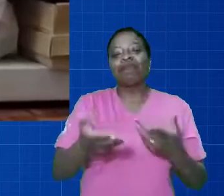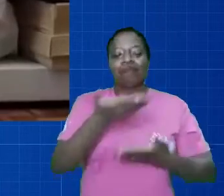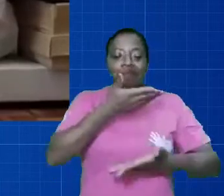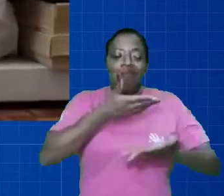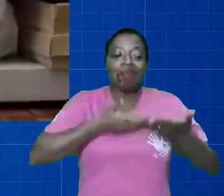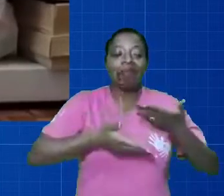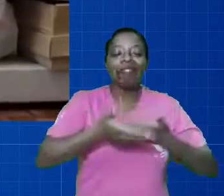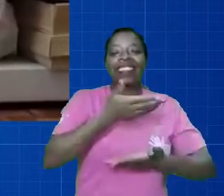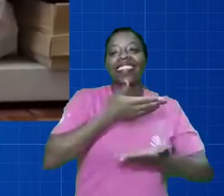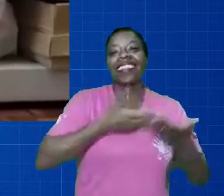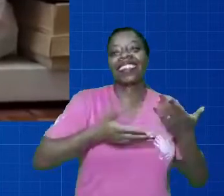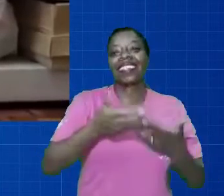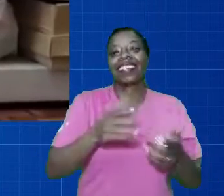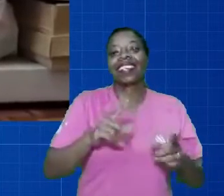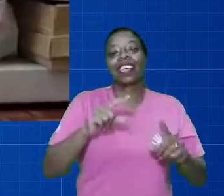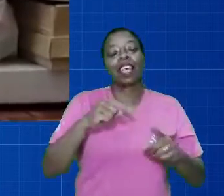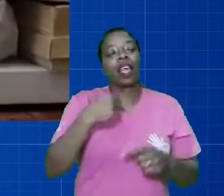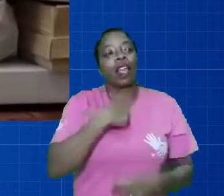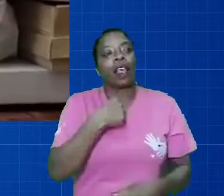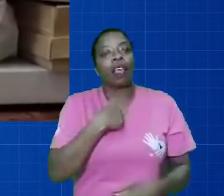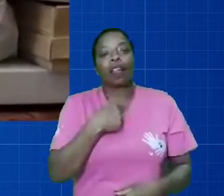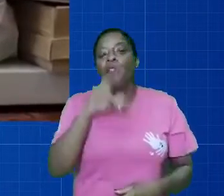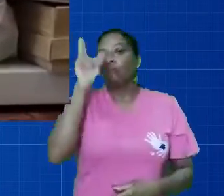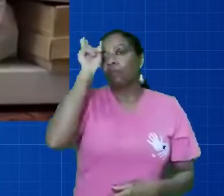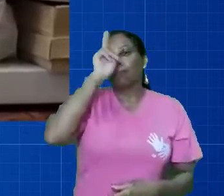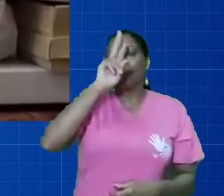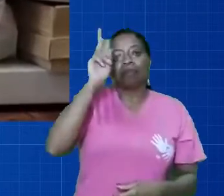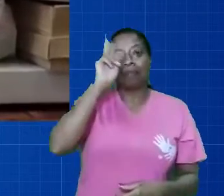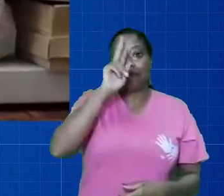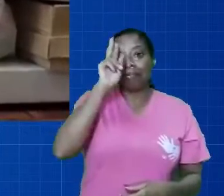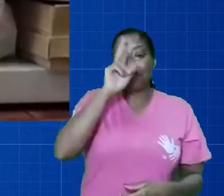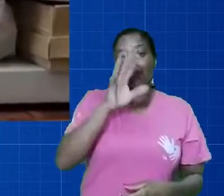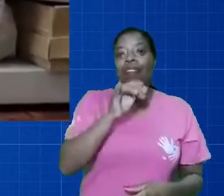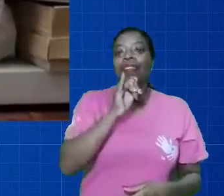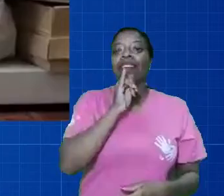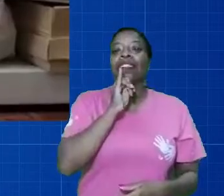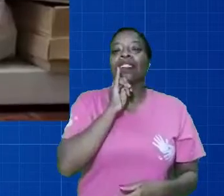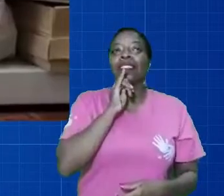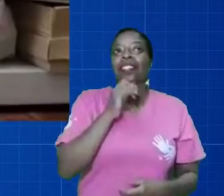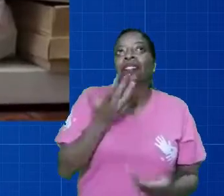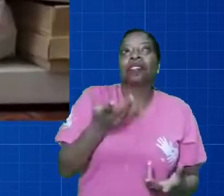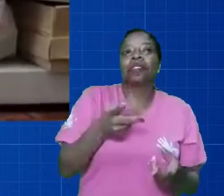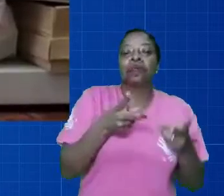lembrava ou não tinha ideia de quanto seria prazeroso relembrar hoje aqui com vocês.